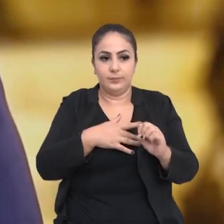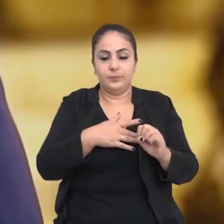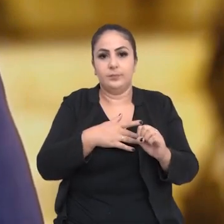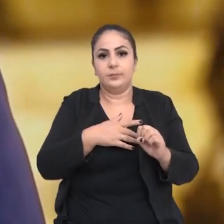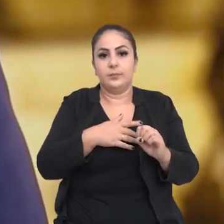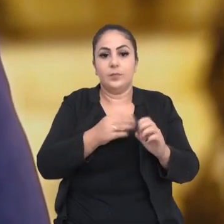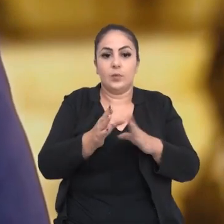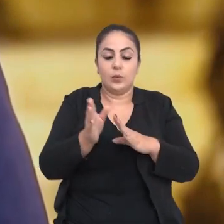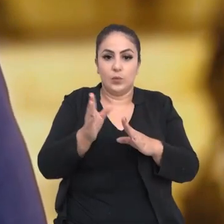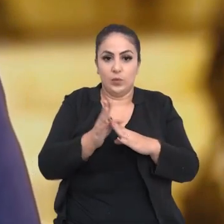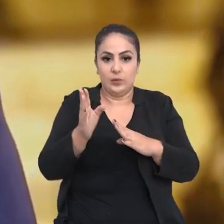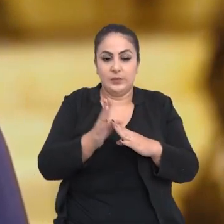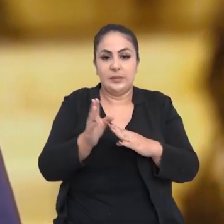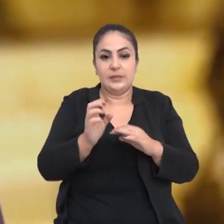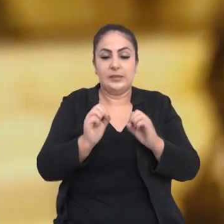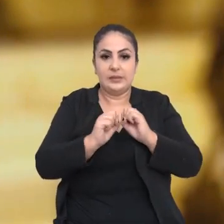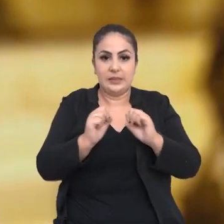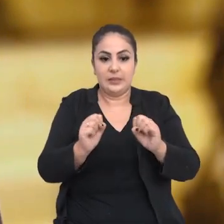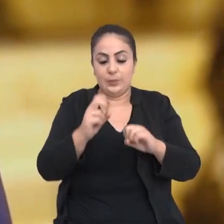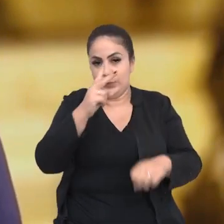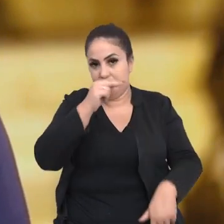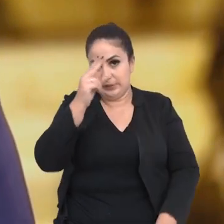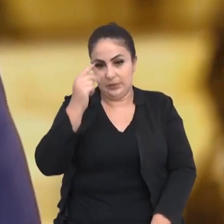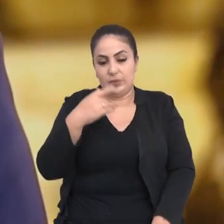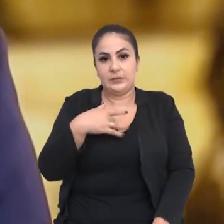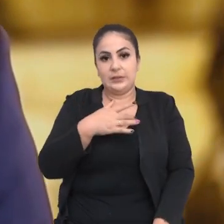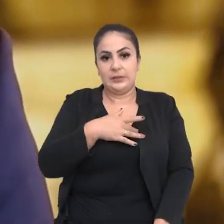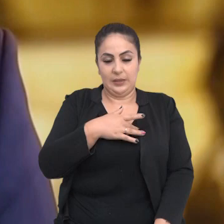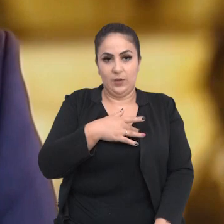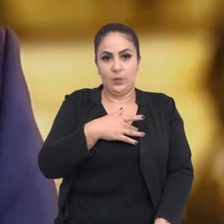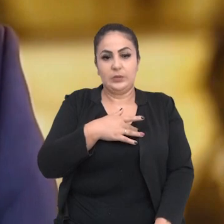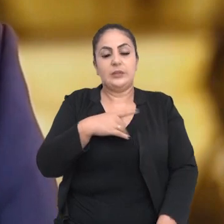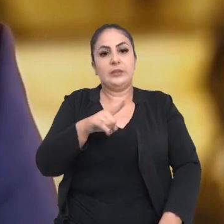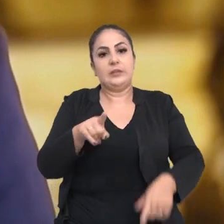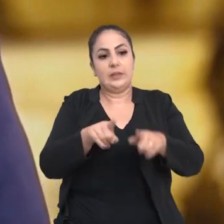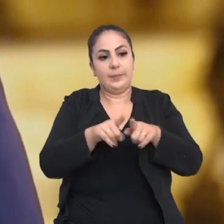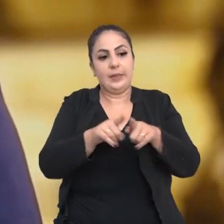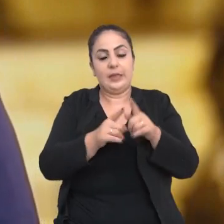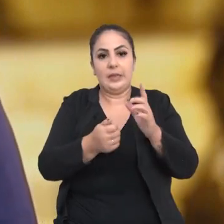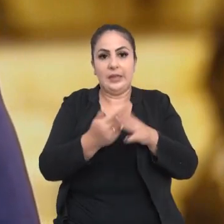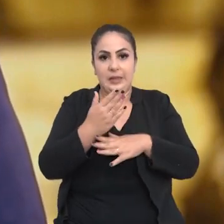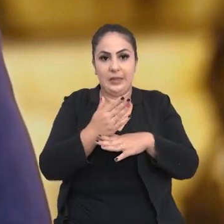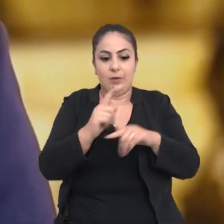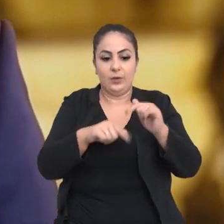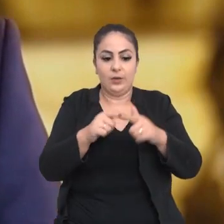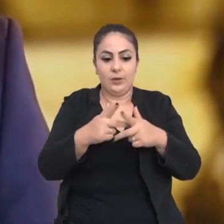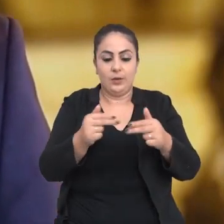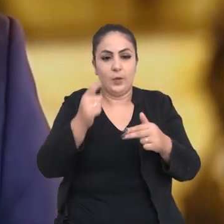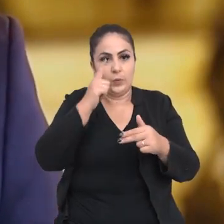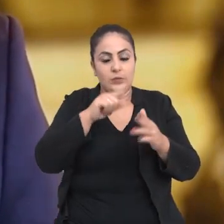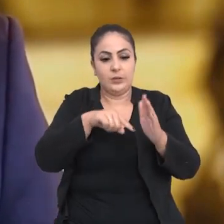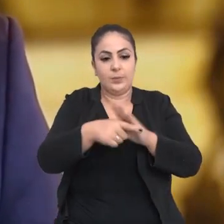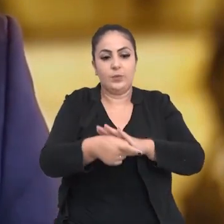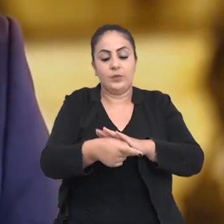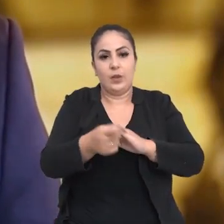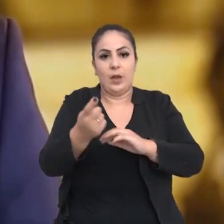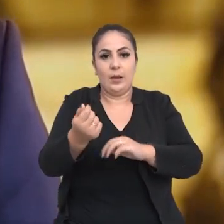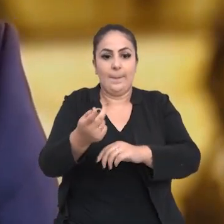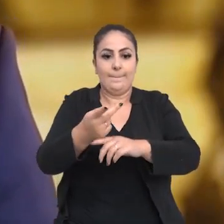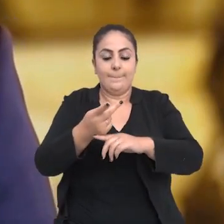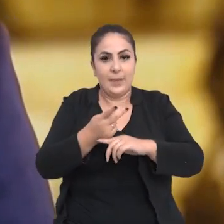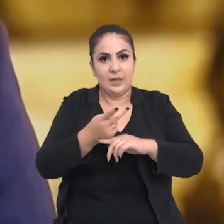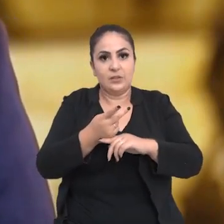com o Conselho de Secretarias Municipais de Saúde, também criou uma ferramenta para intensificar o empréstimo